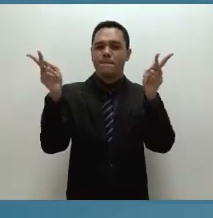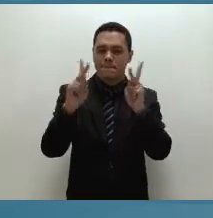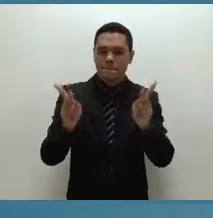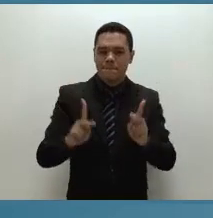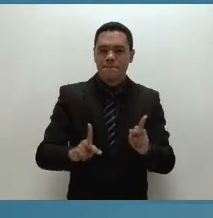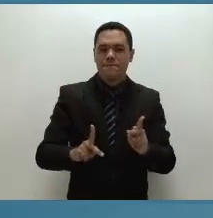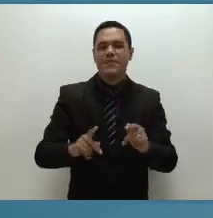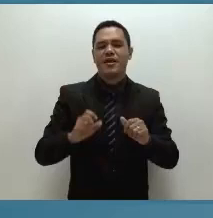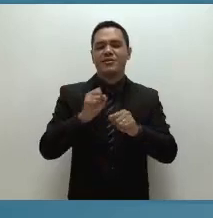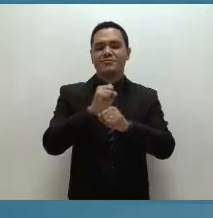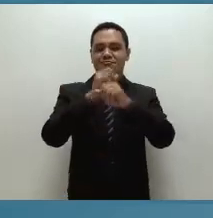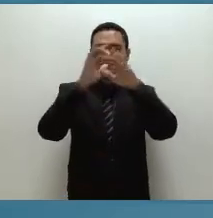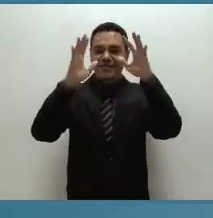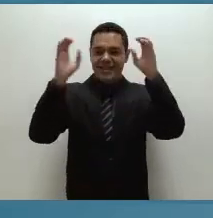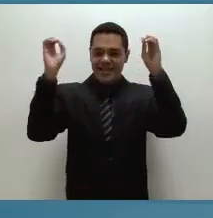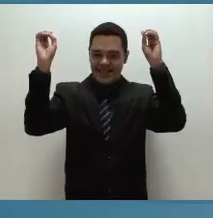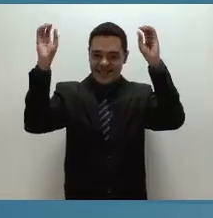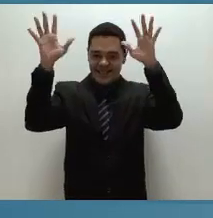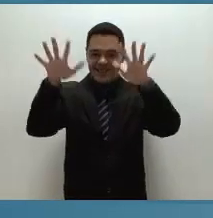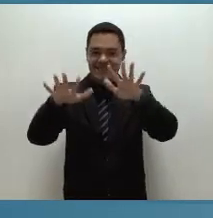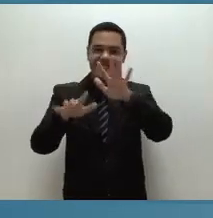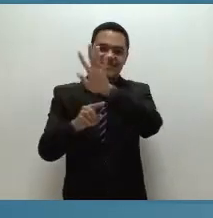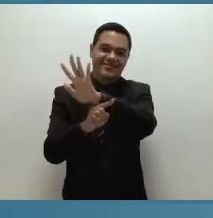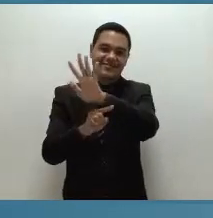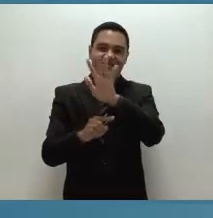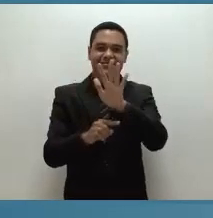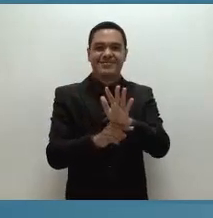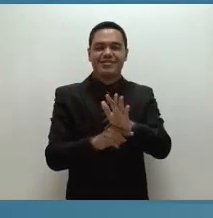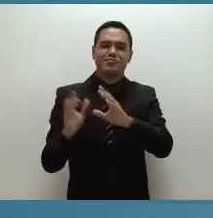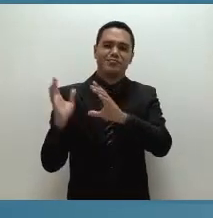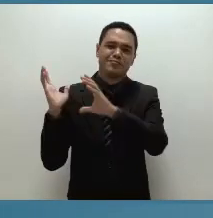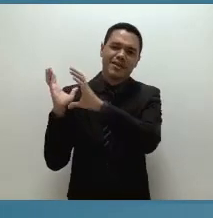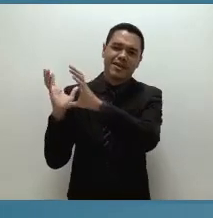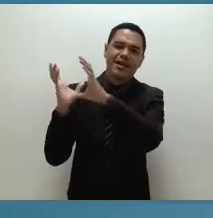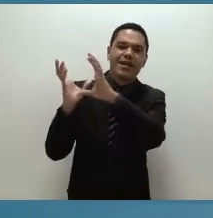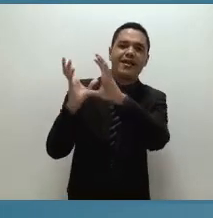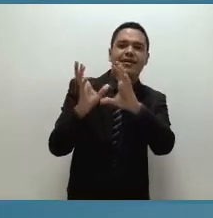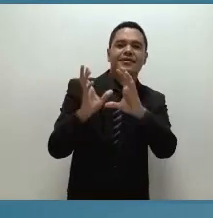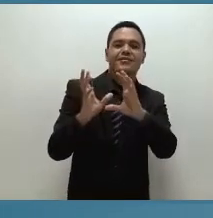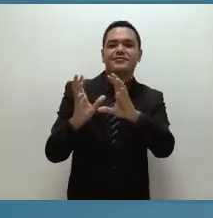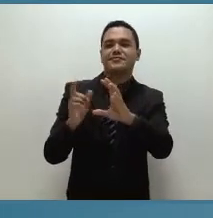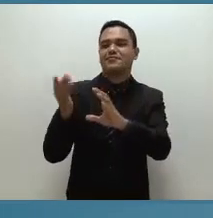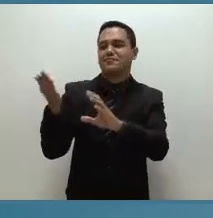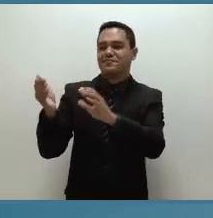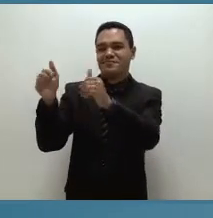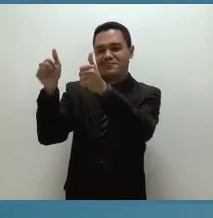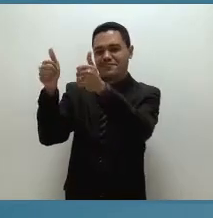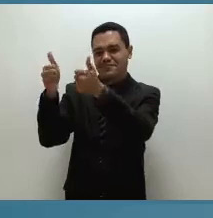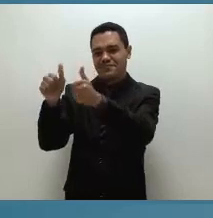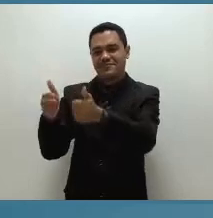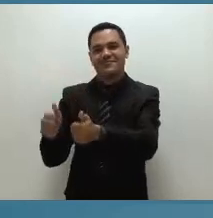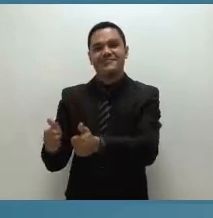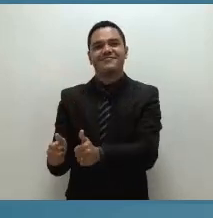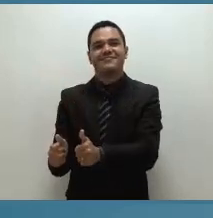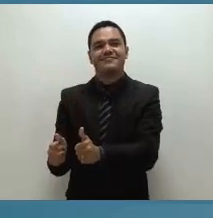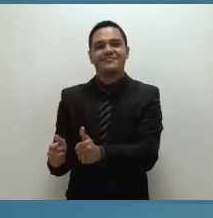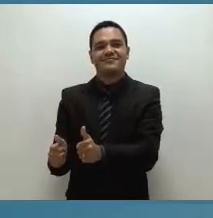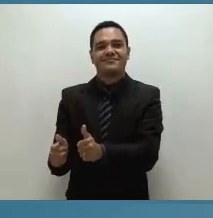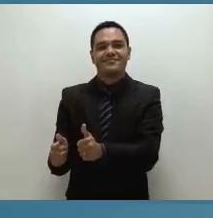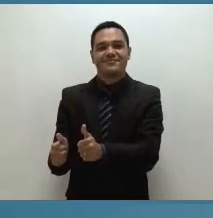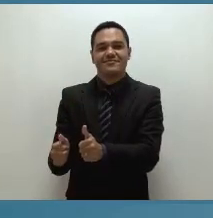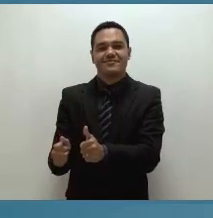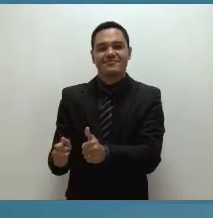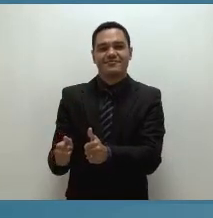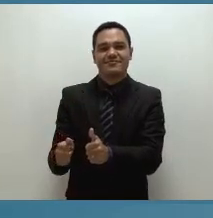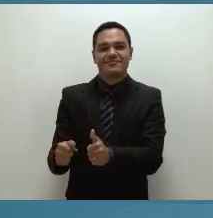coração. Nós estamos em si. E é por ela, Nossa Senhora de Nazaré, as